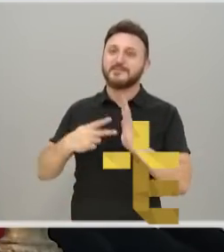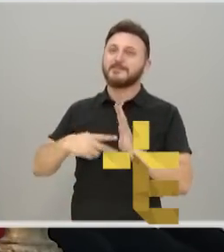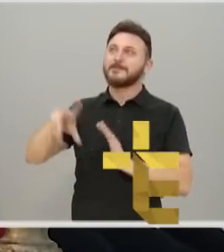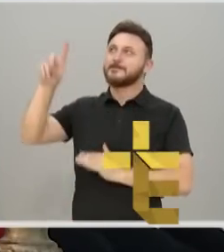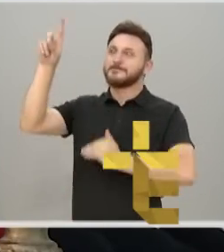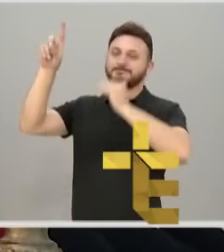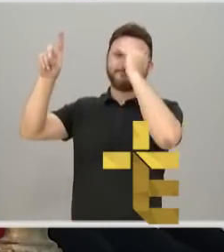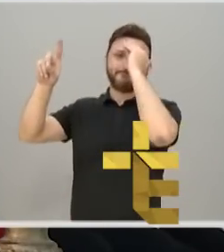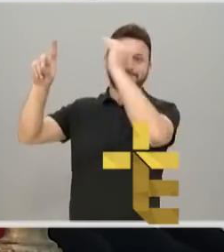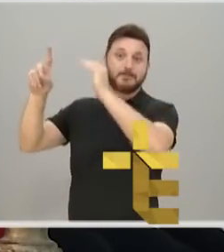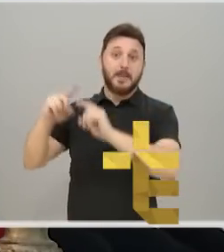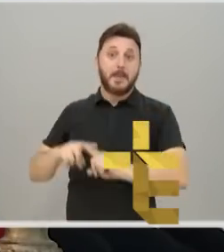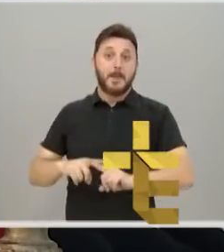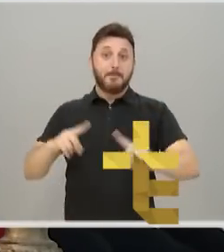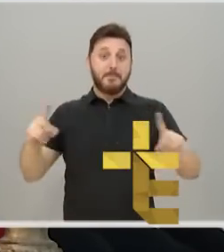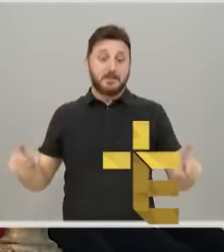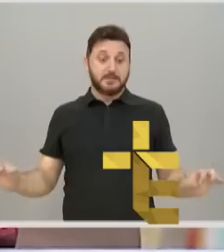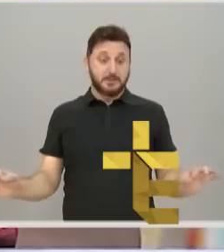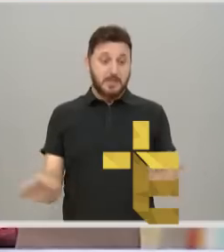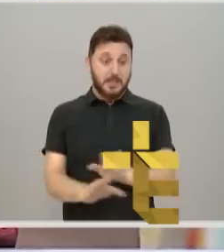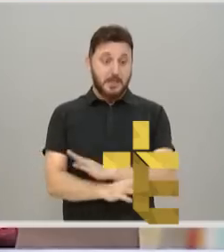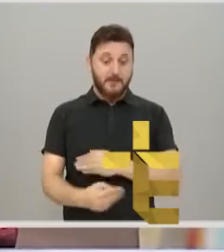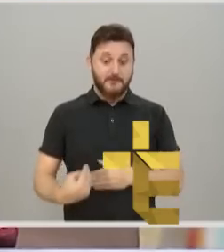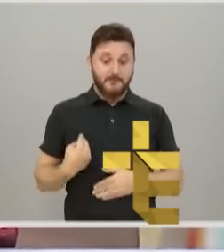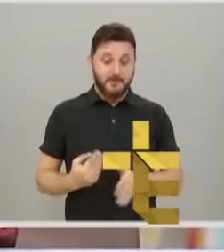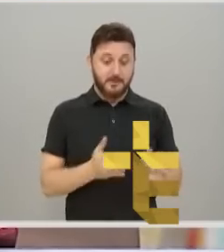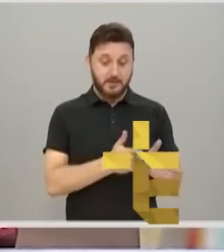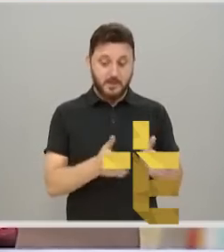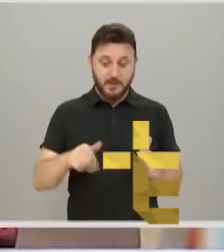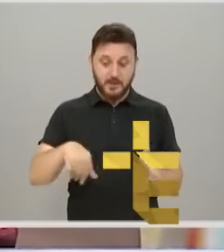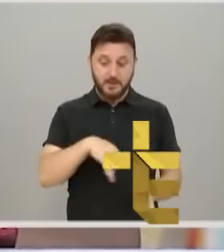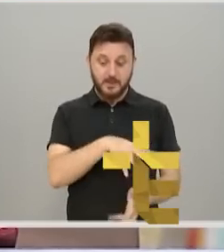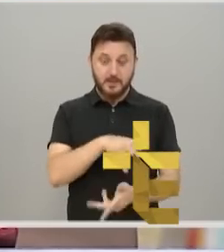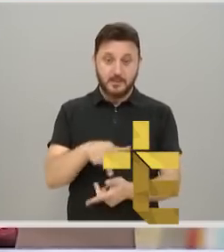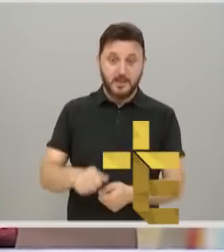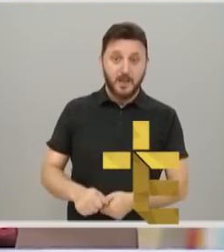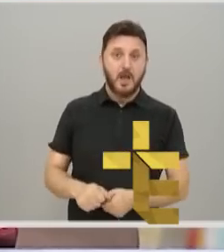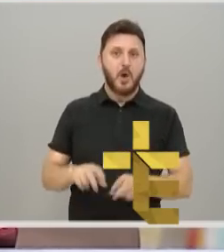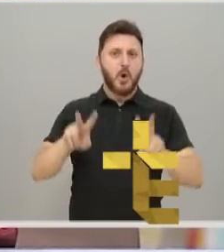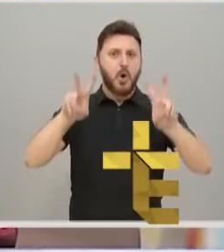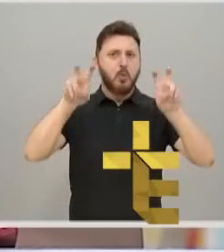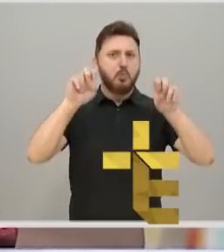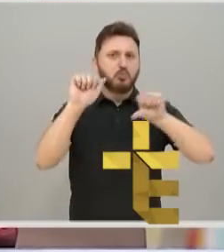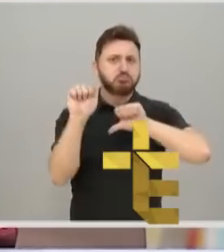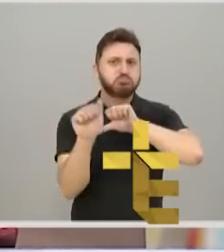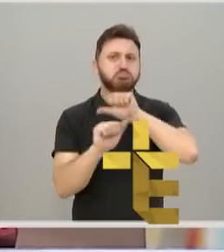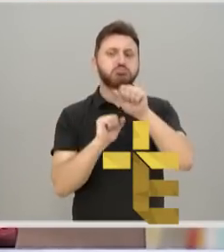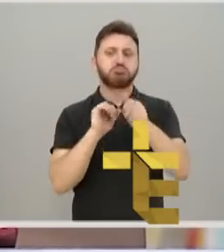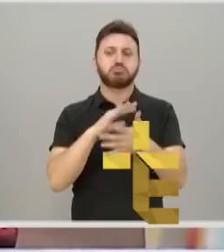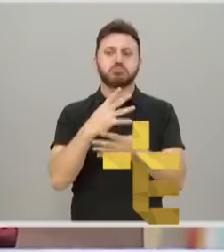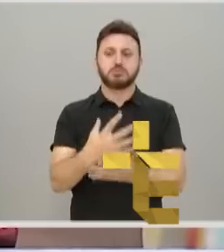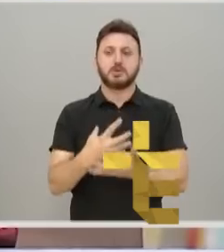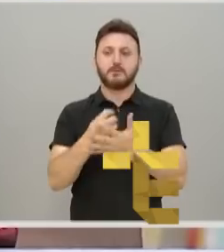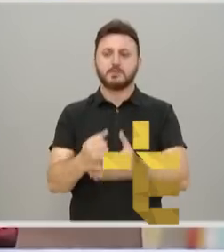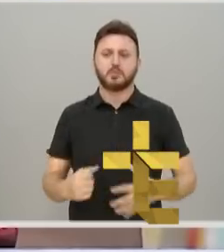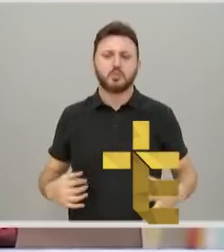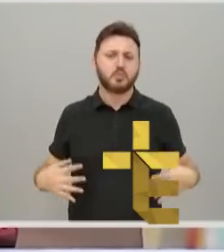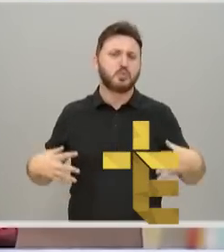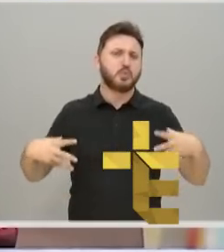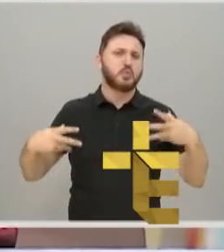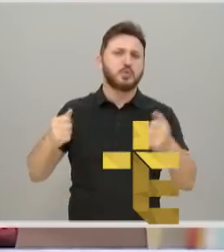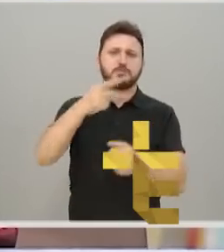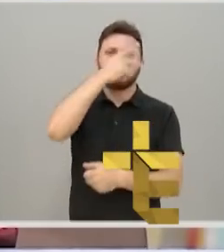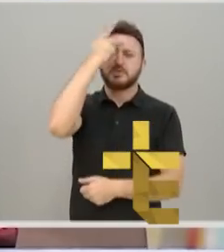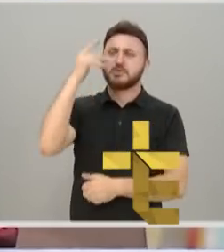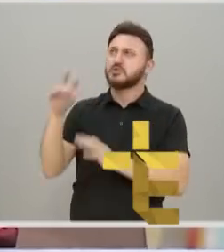na consumação de sua vida, tornou-se causa de salvação eterna para todos os que lhe